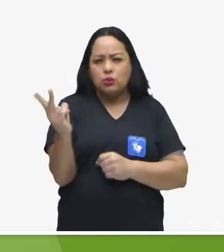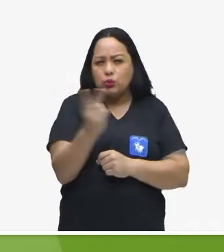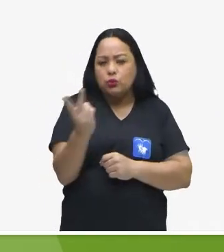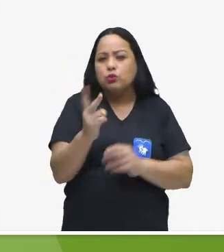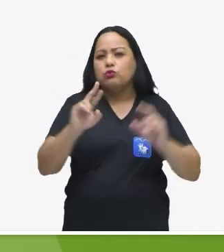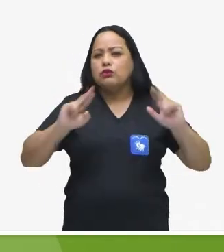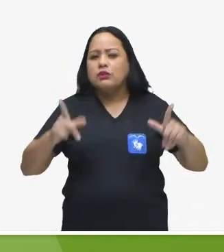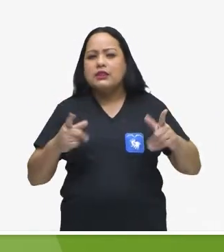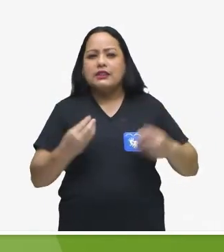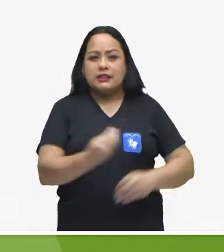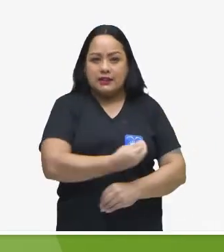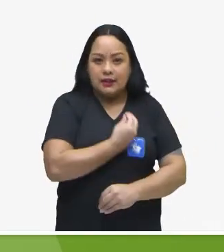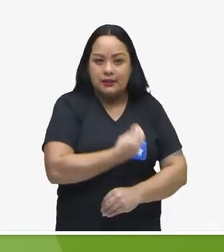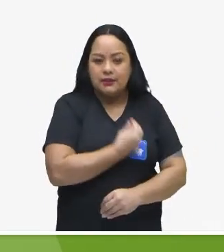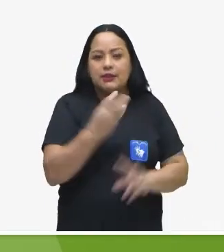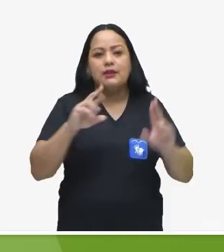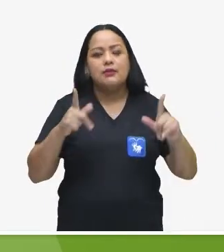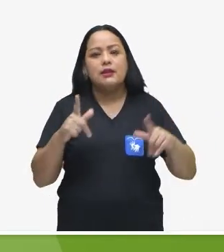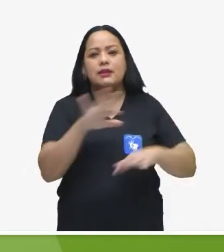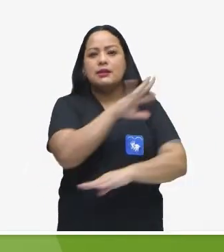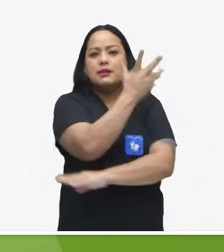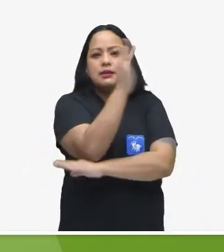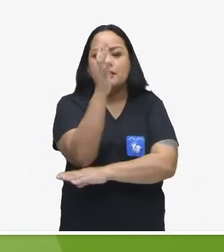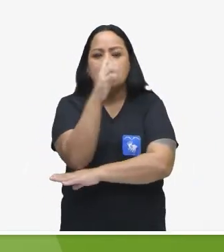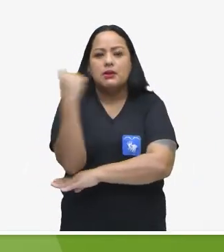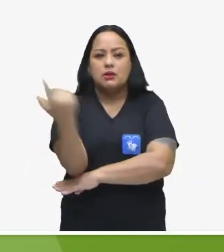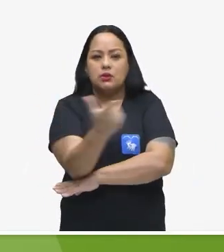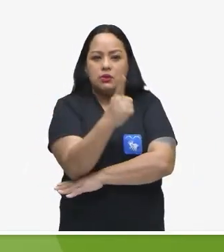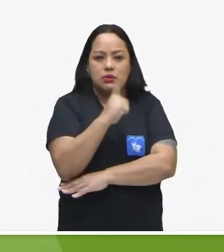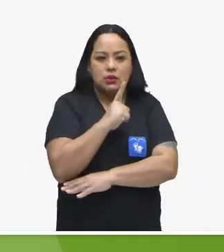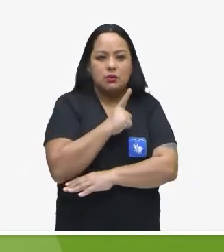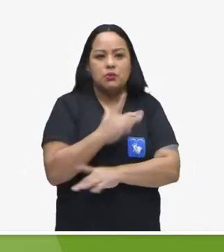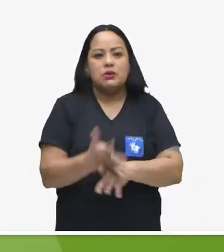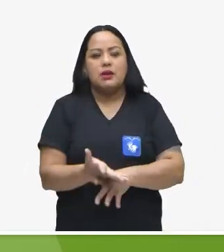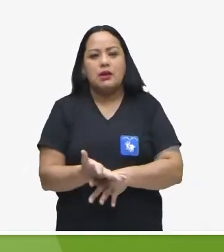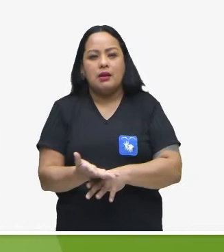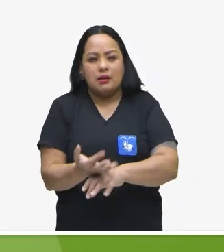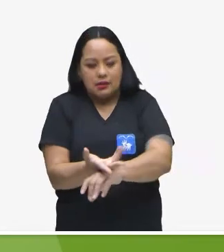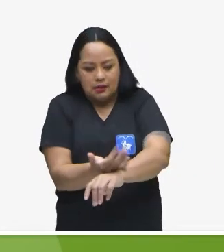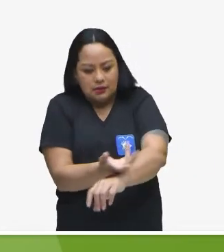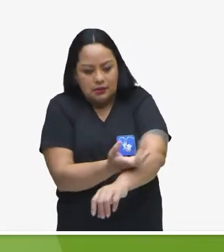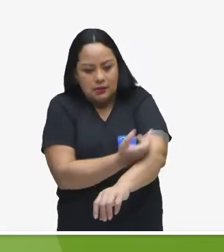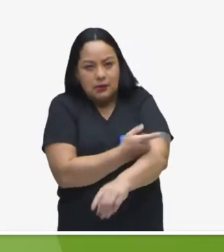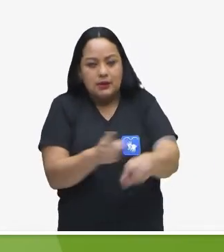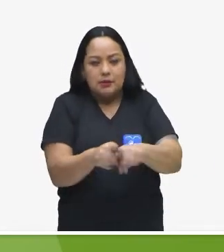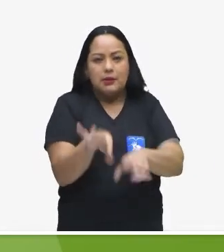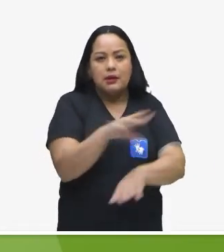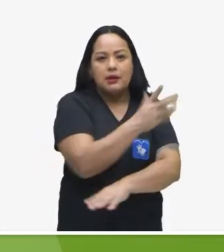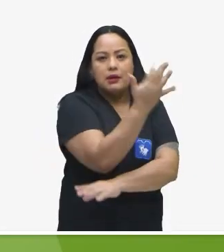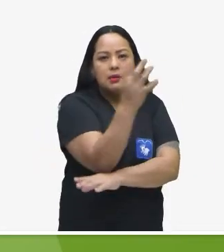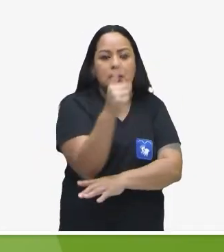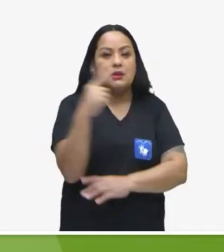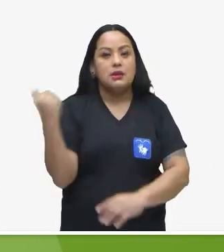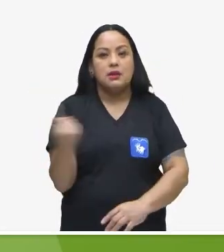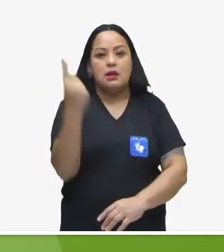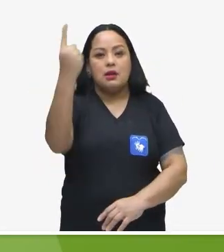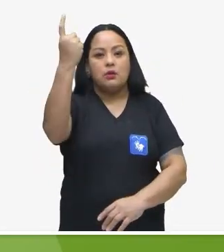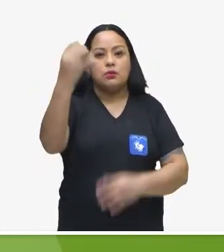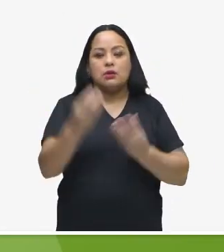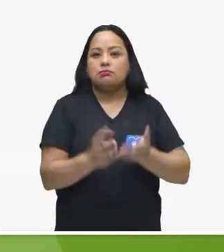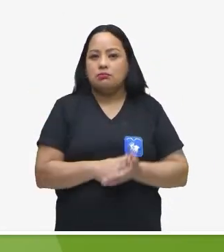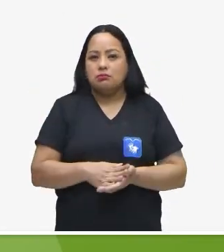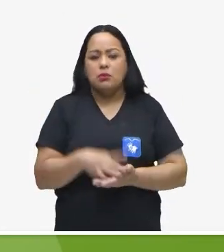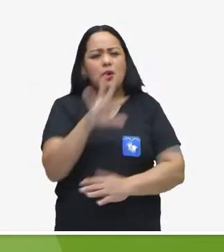maneiras diferentes, né? E plantas, nós temos aí os musgos, né? Até plantas grandes, de grande porte, como as mangueiras.